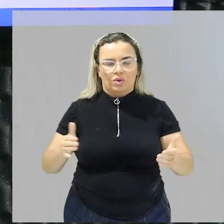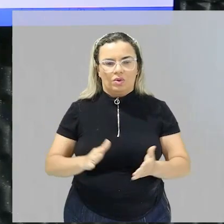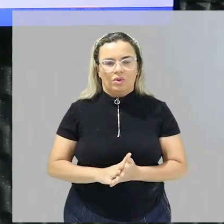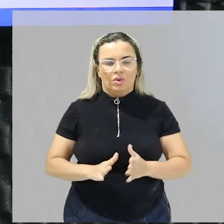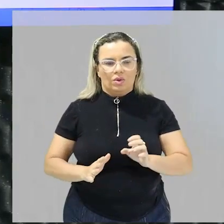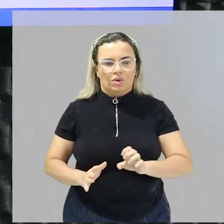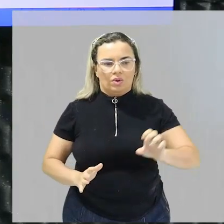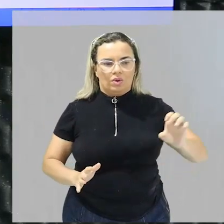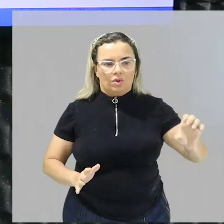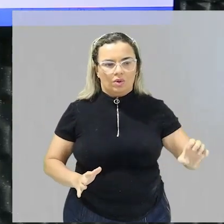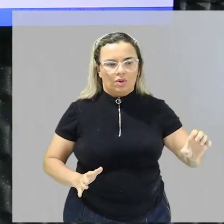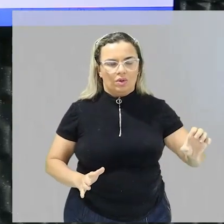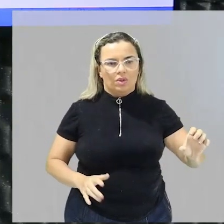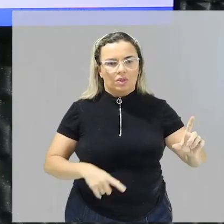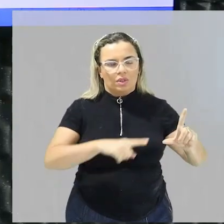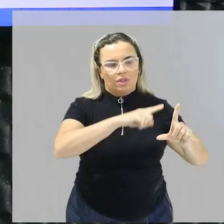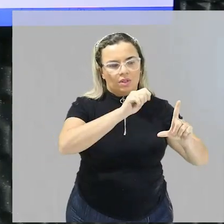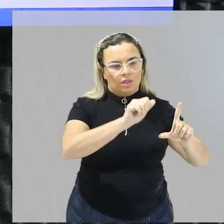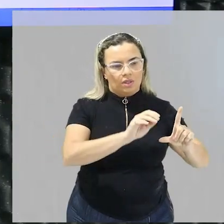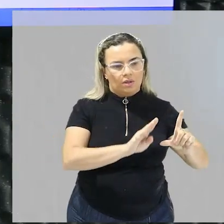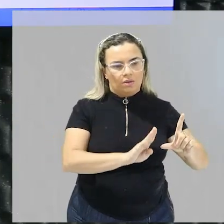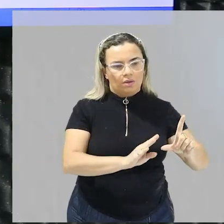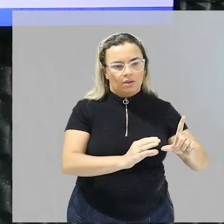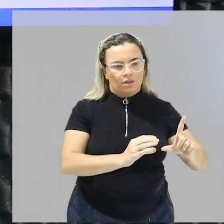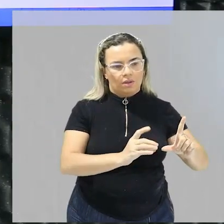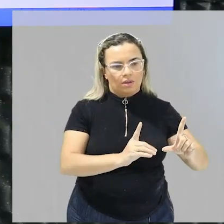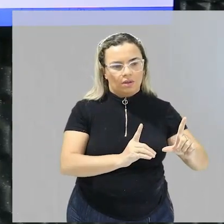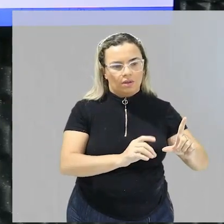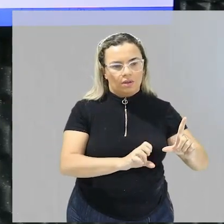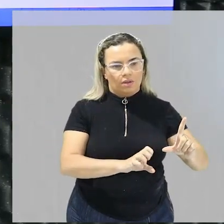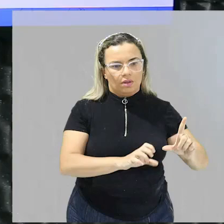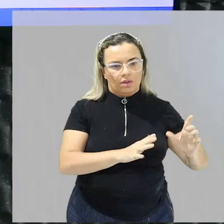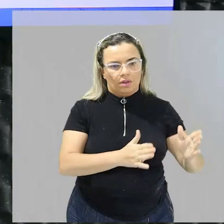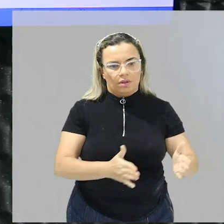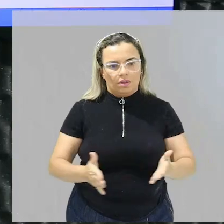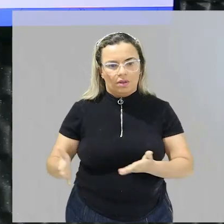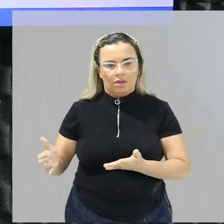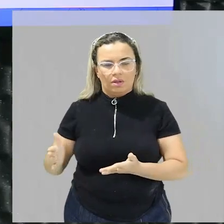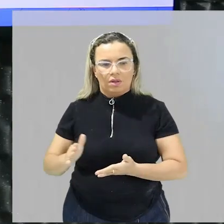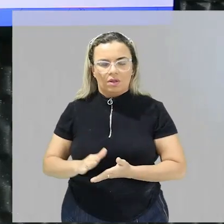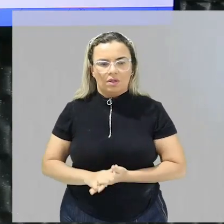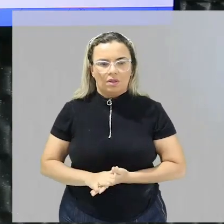B, C, D e E, tá? E intervalo fechado só à direita na letra